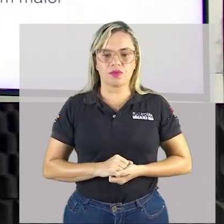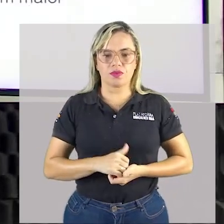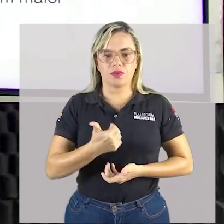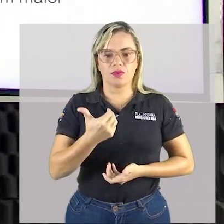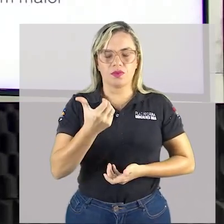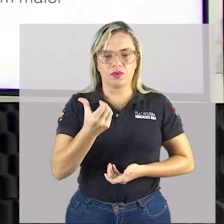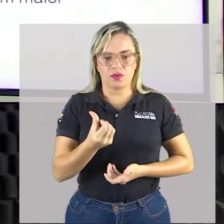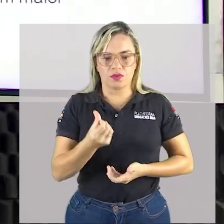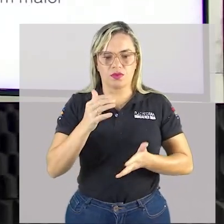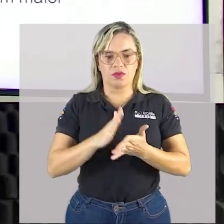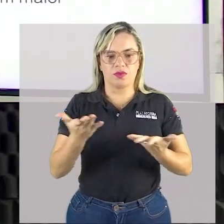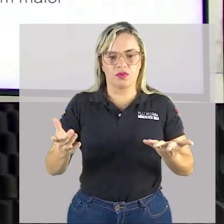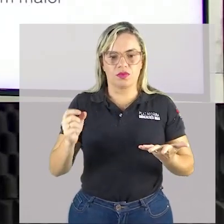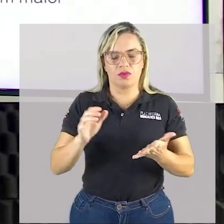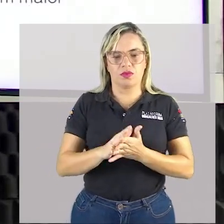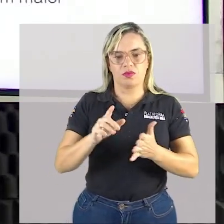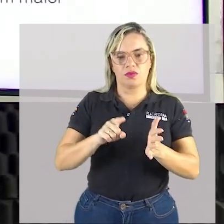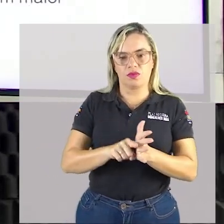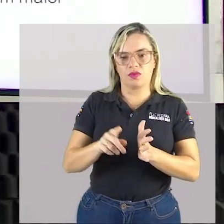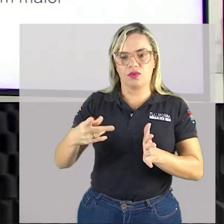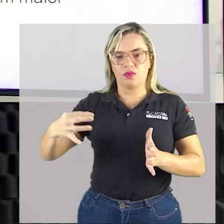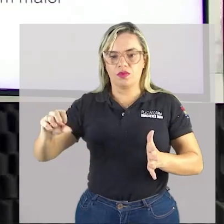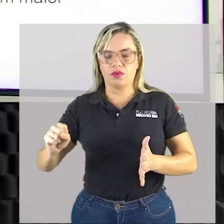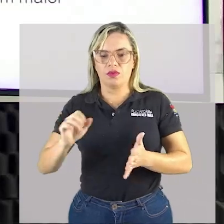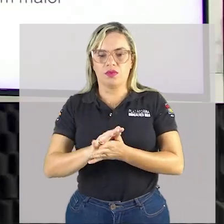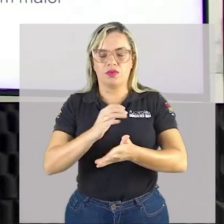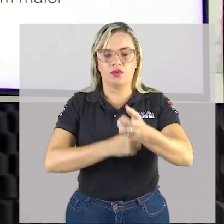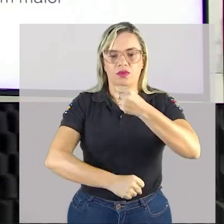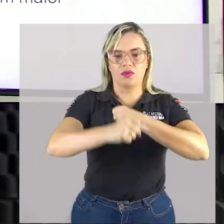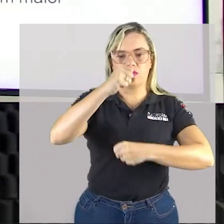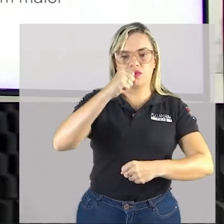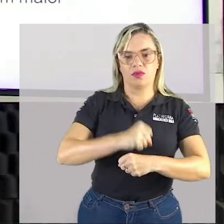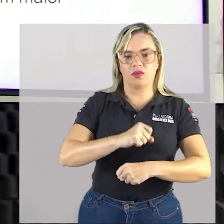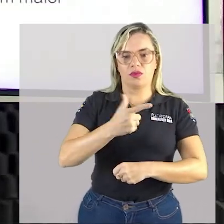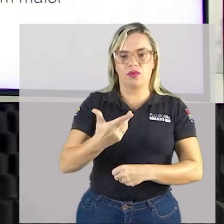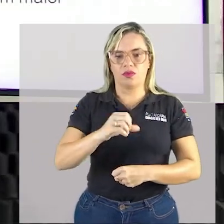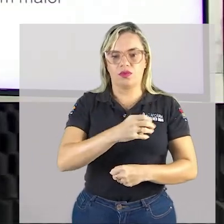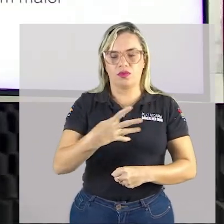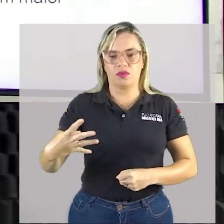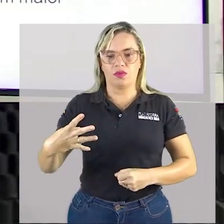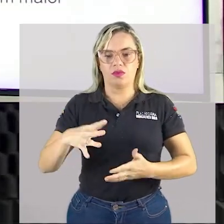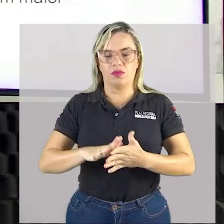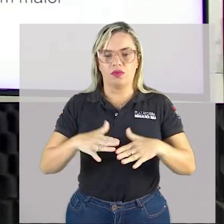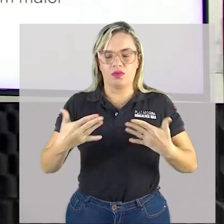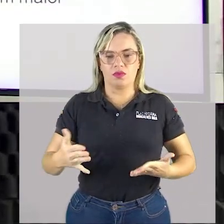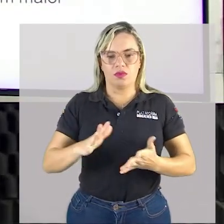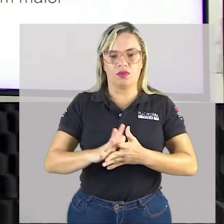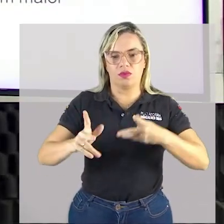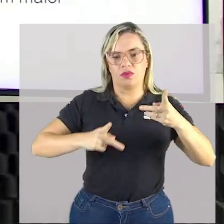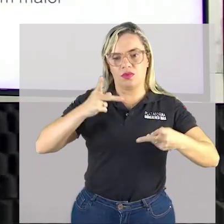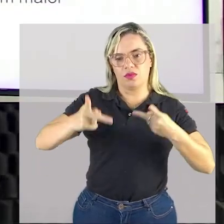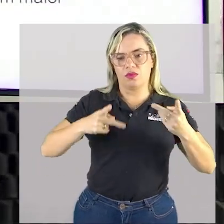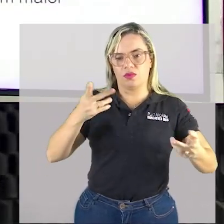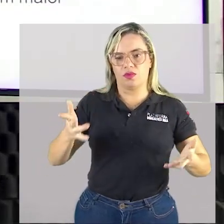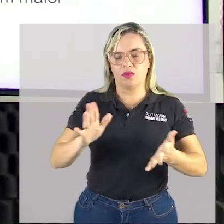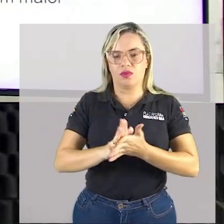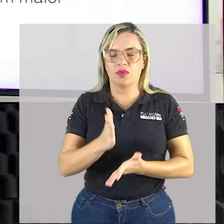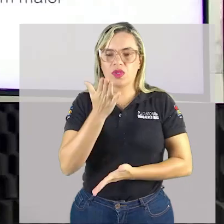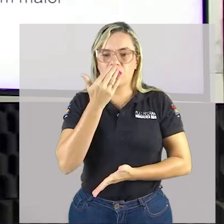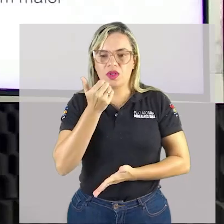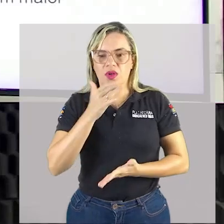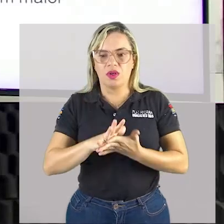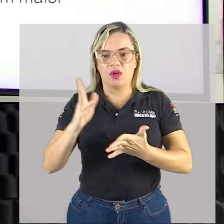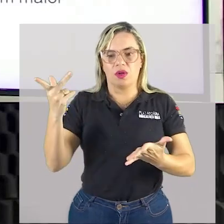Questão 16, PAS 2014, né, fala assim: